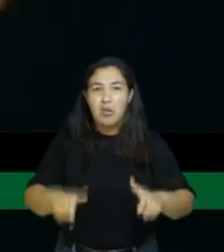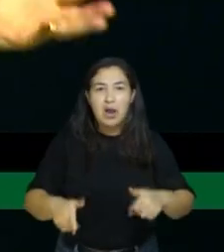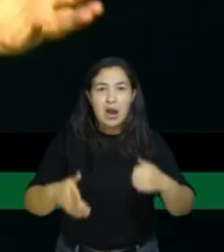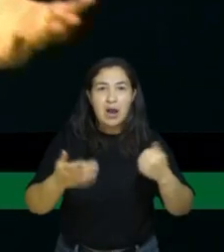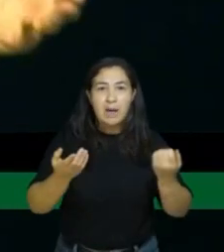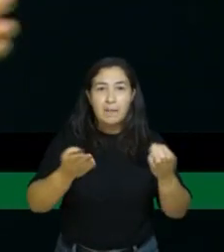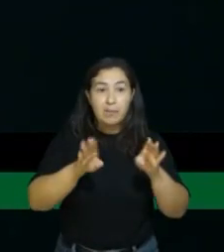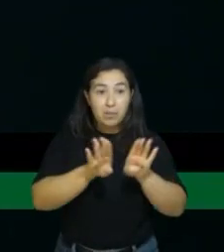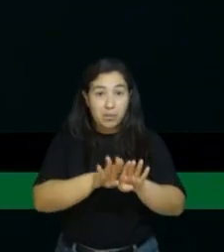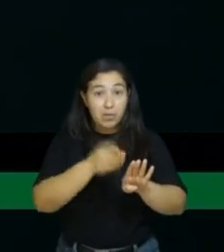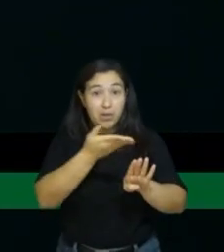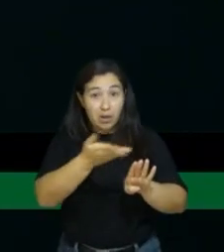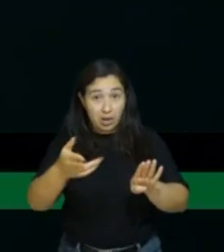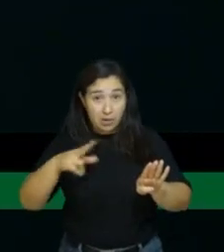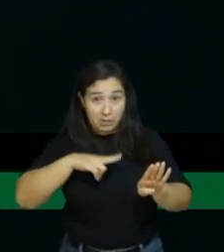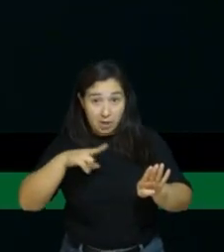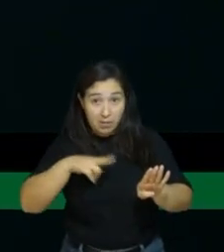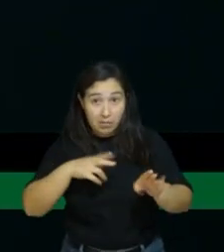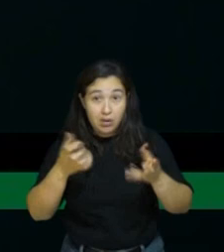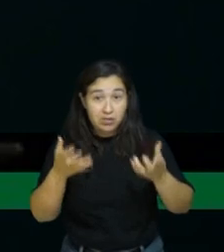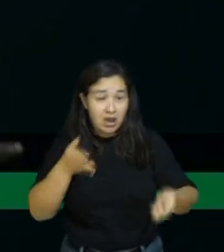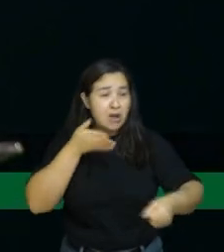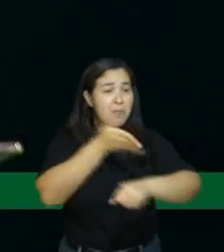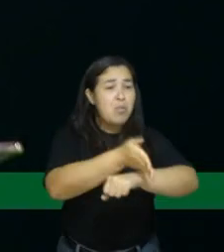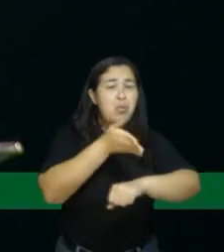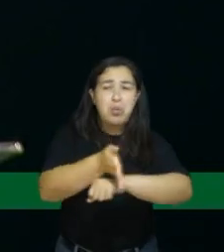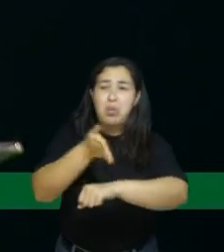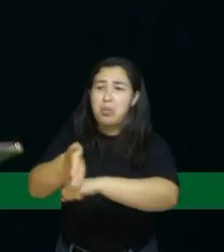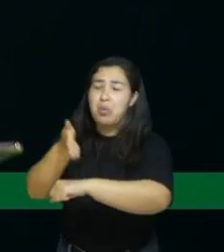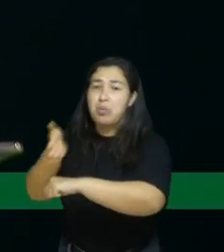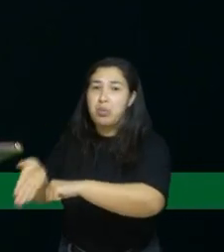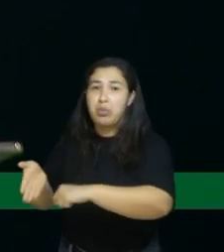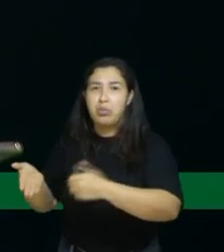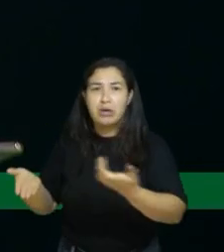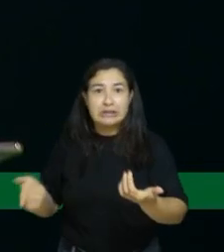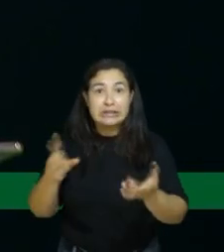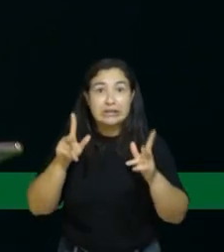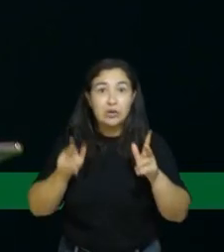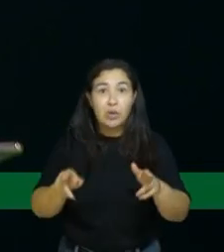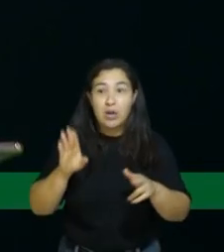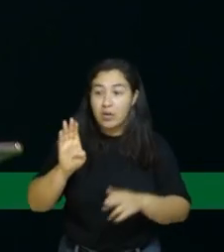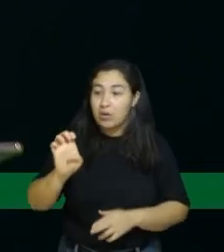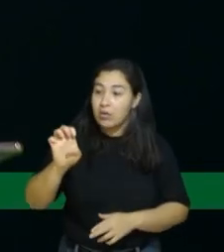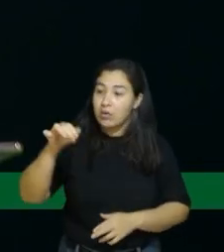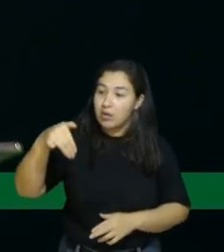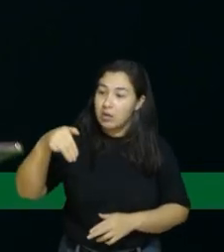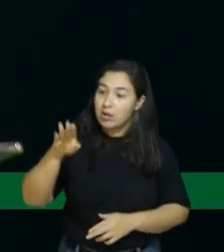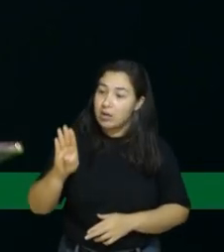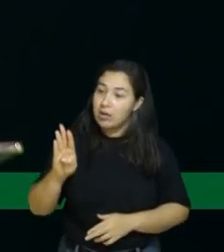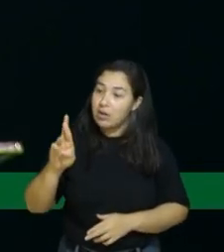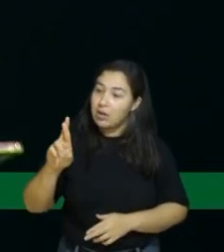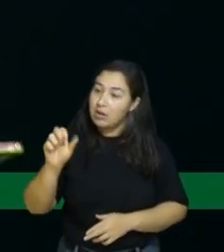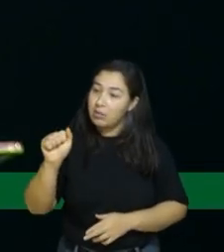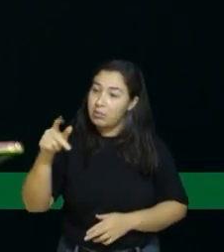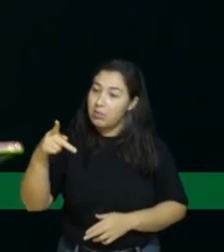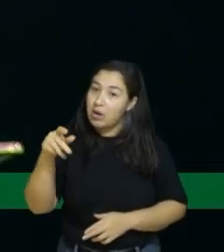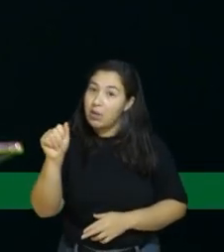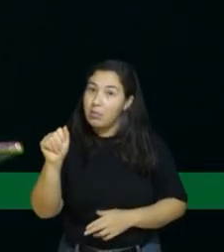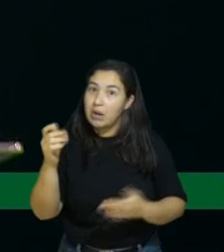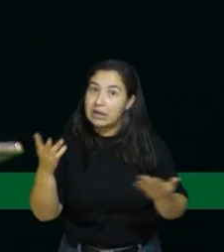propriedades públicas que foram invadidas o caso da imraa foram invad o